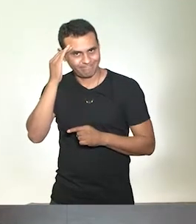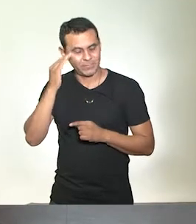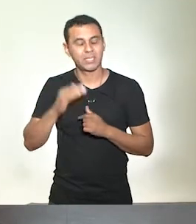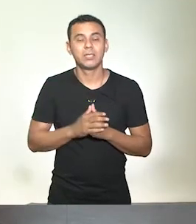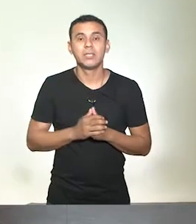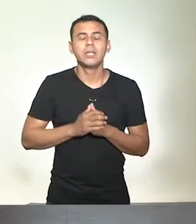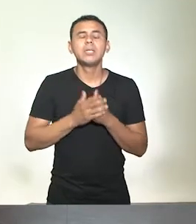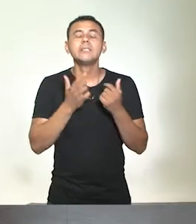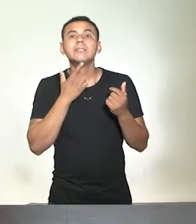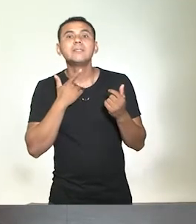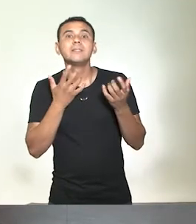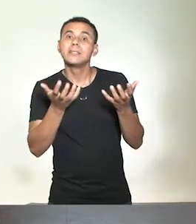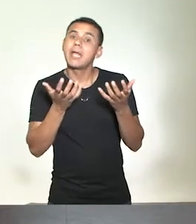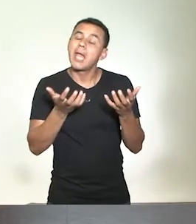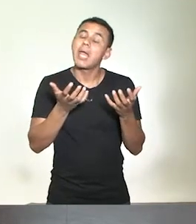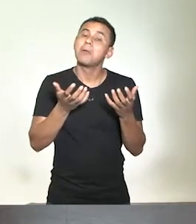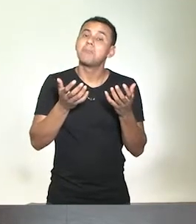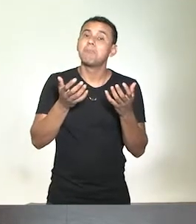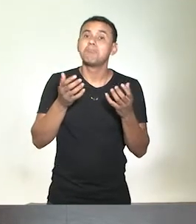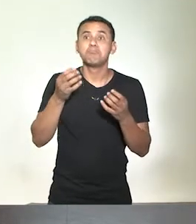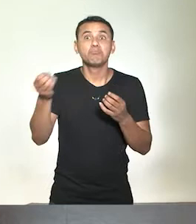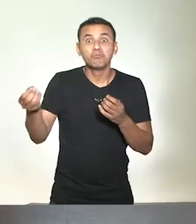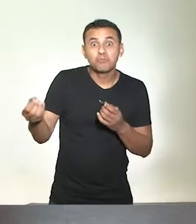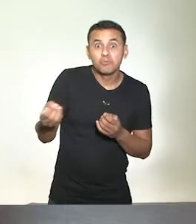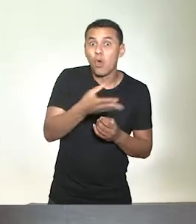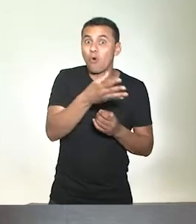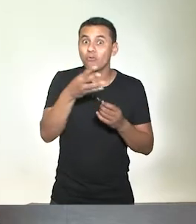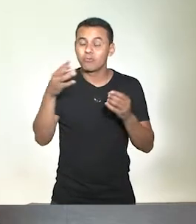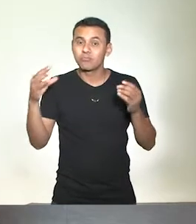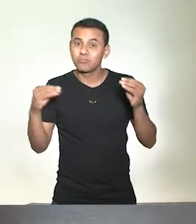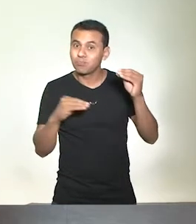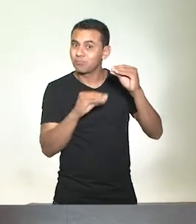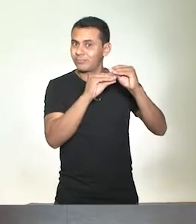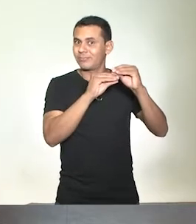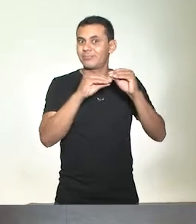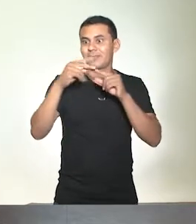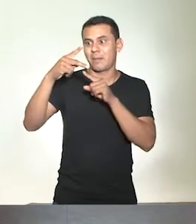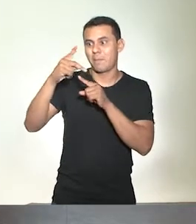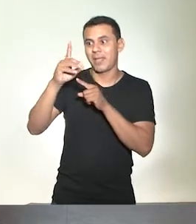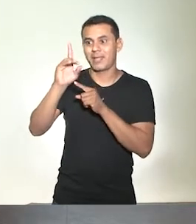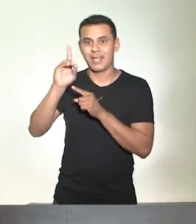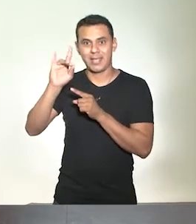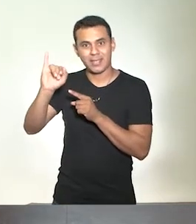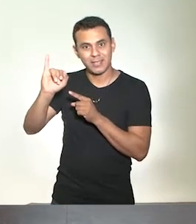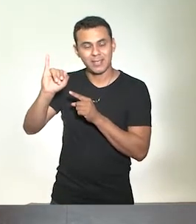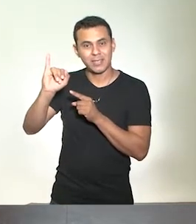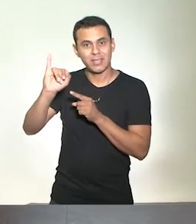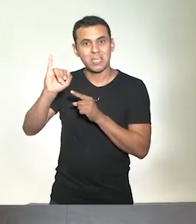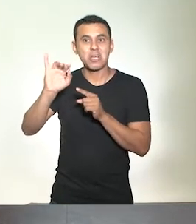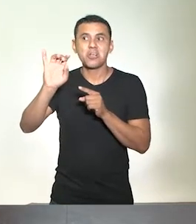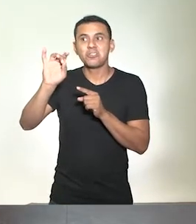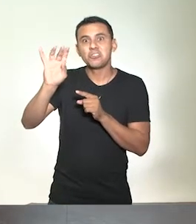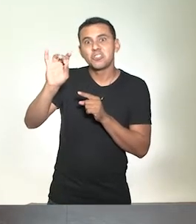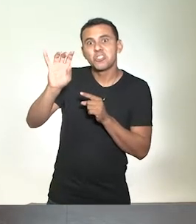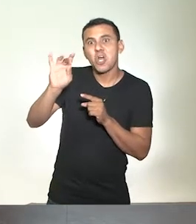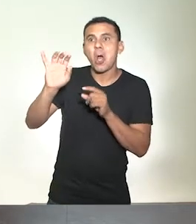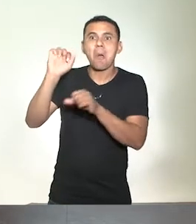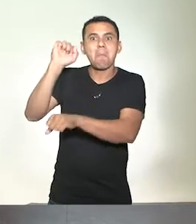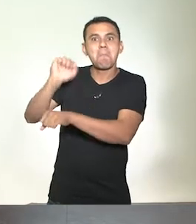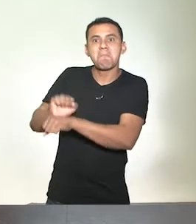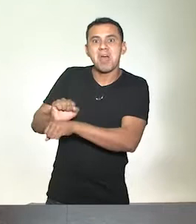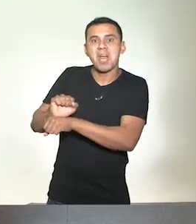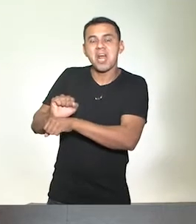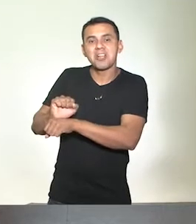o que nós estamos pretendendo talvez como inovador é que o plano de desenvolvimento está institucional não fique